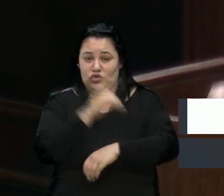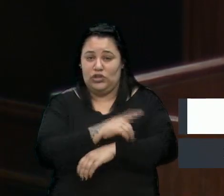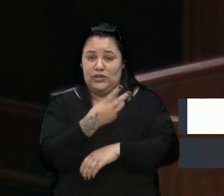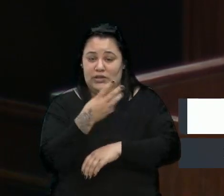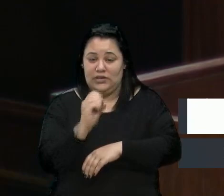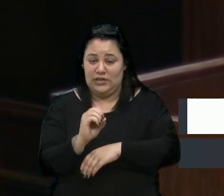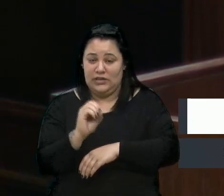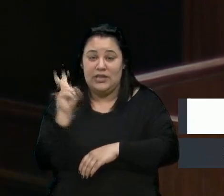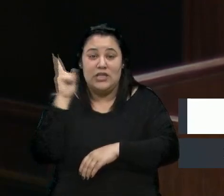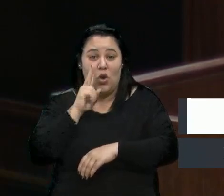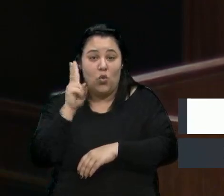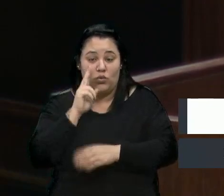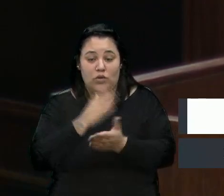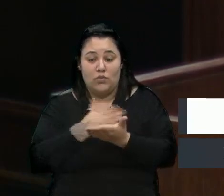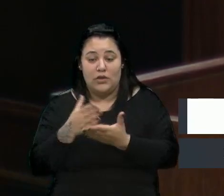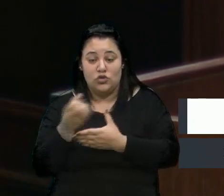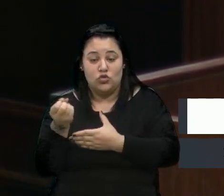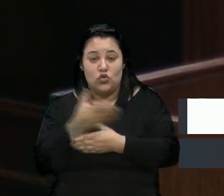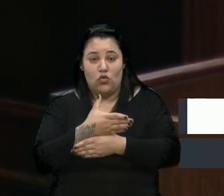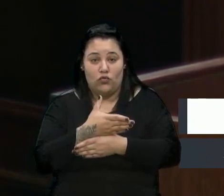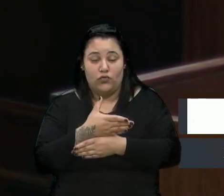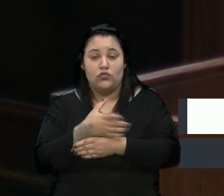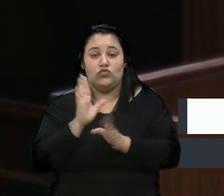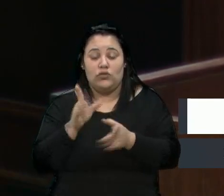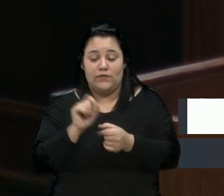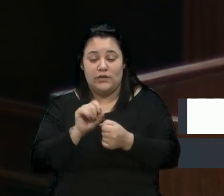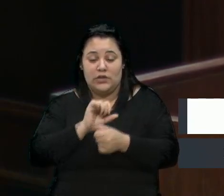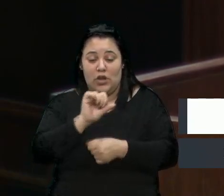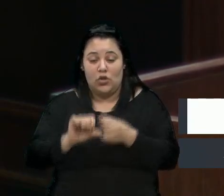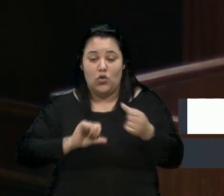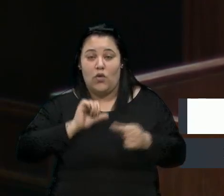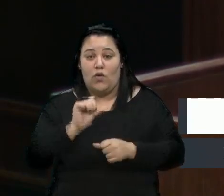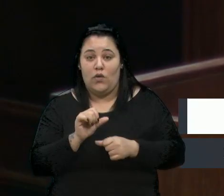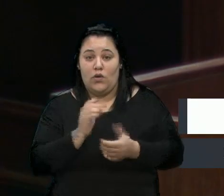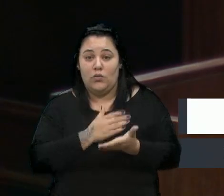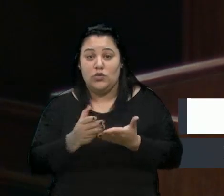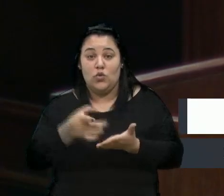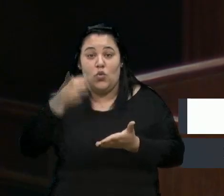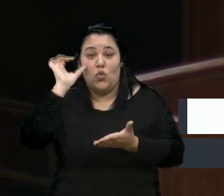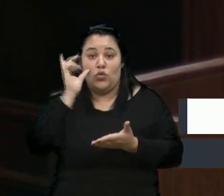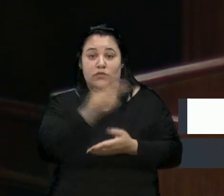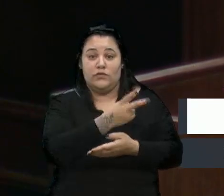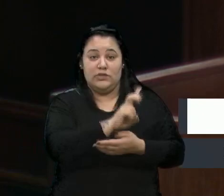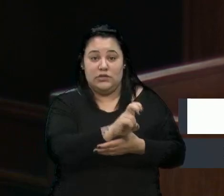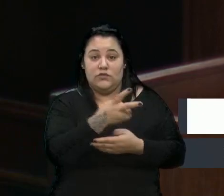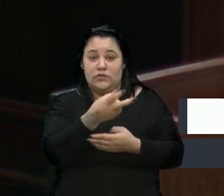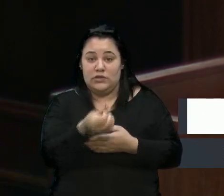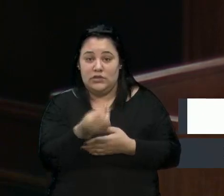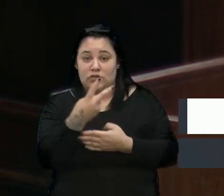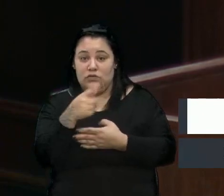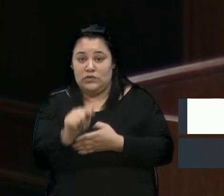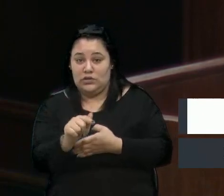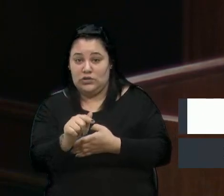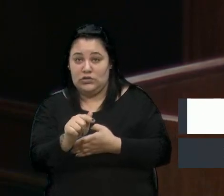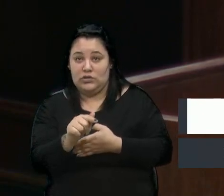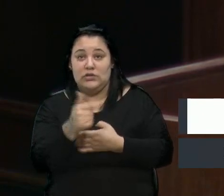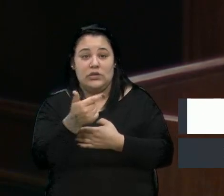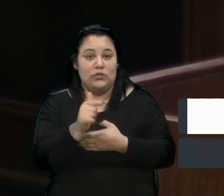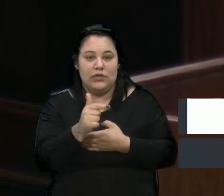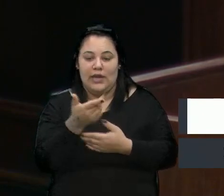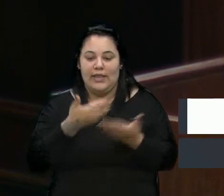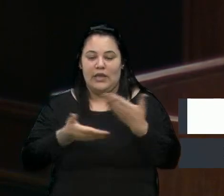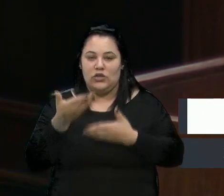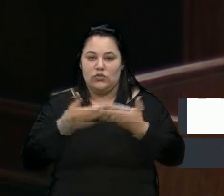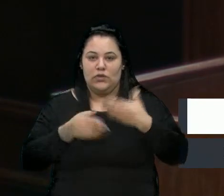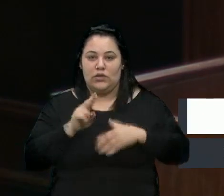que é segunda-feira. Estamos em mudança. Começou a mudança ontem, 25, 26 e 27, não vai ter atendimento